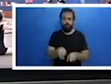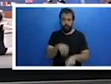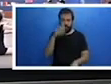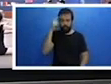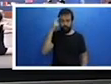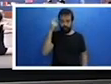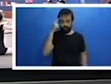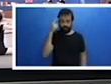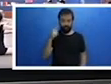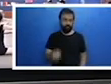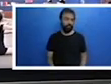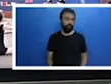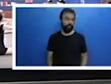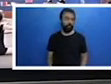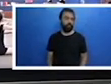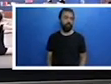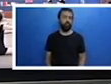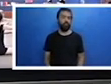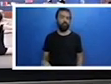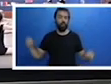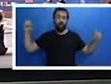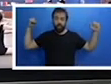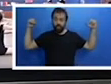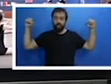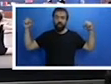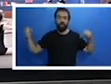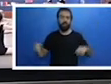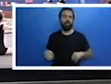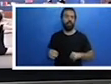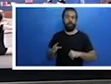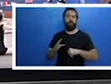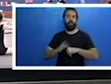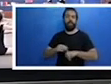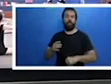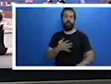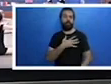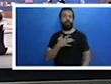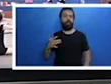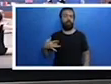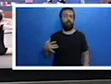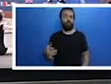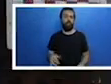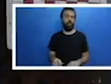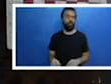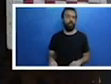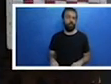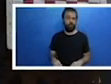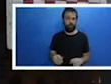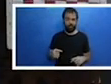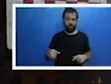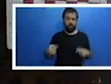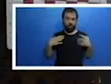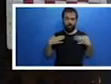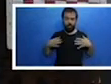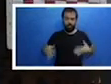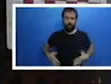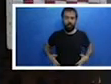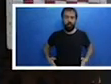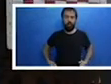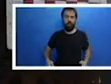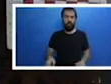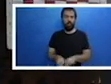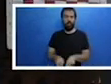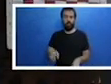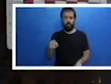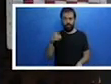parte disso. Então, todas as atividades físicas, elas fazem bem, tanto corporalmente para o nosso corpo físico, como também para a nossa mente, né? Ajuda na